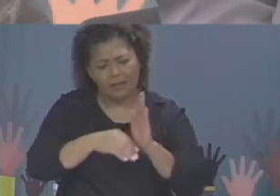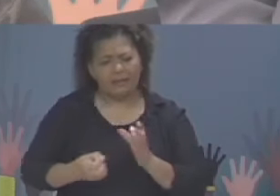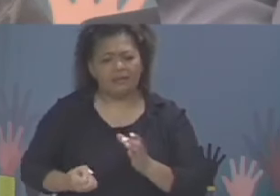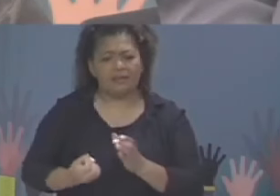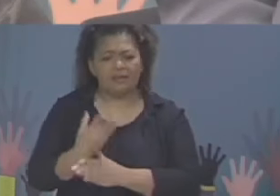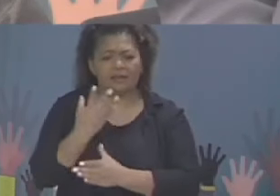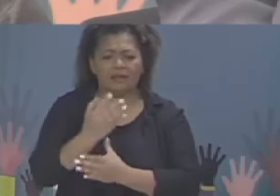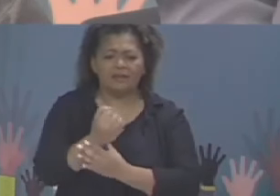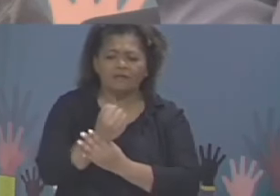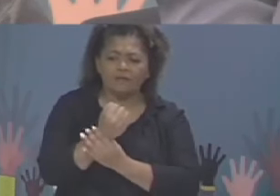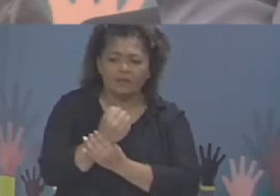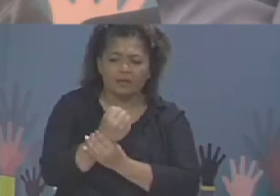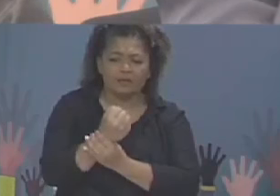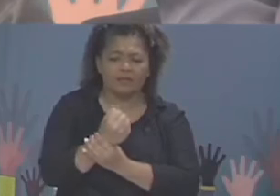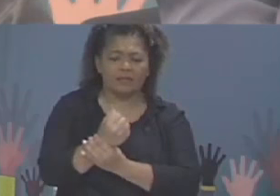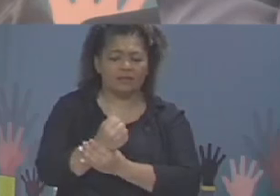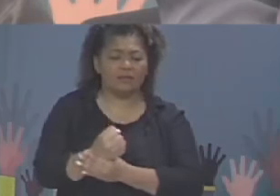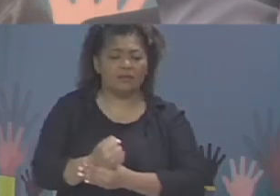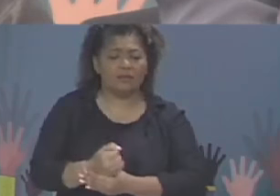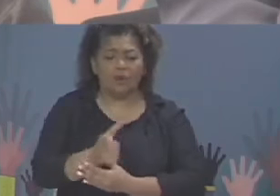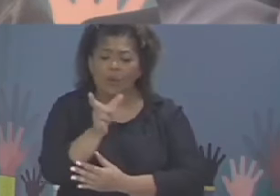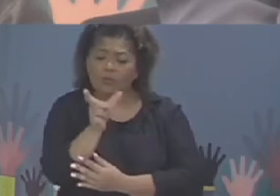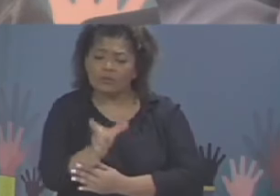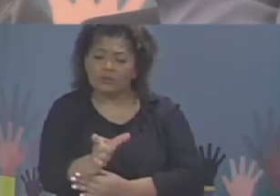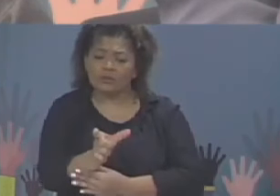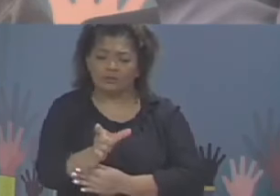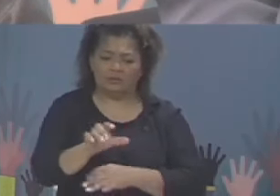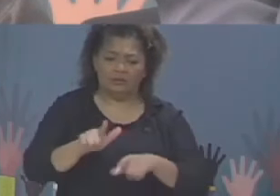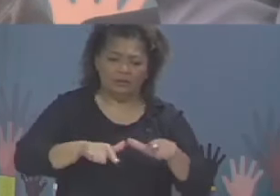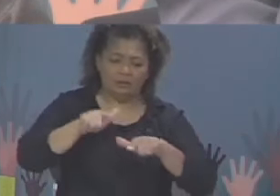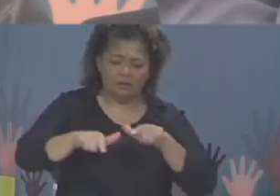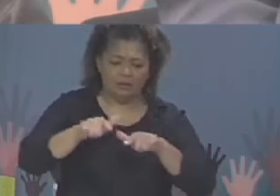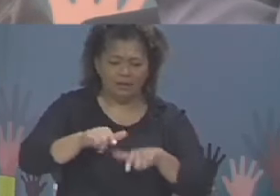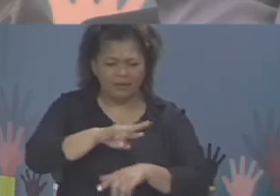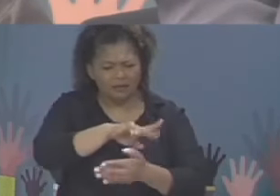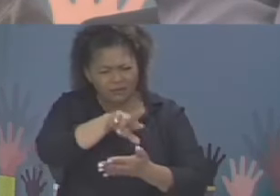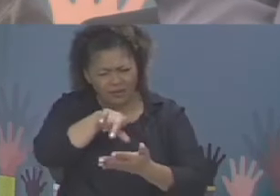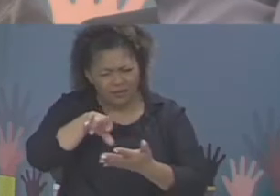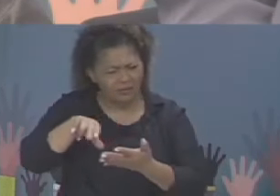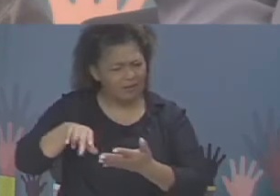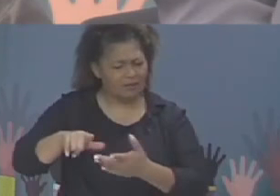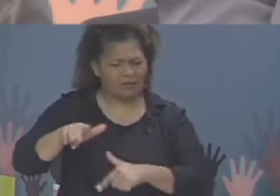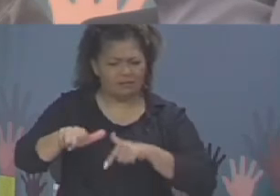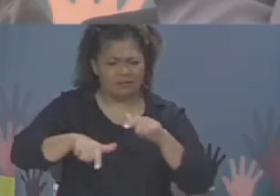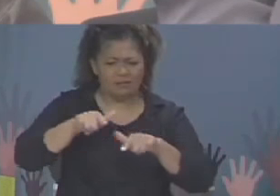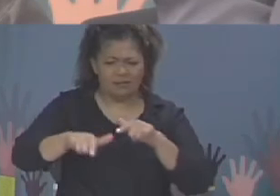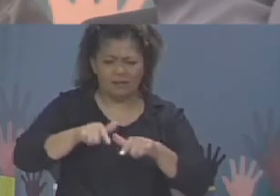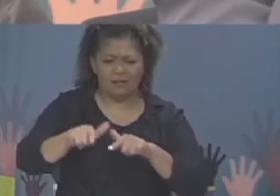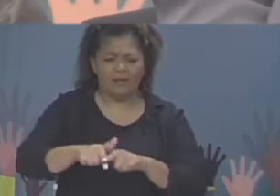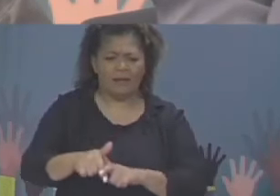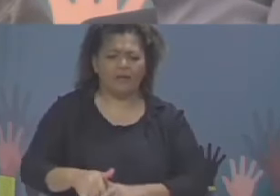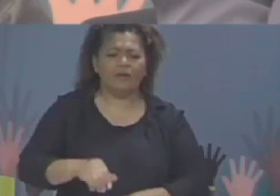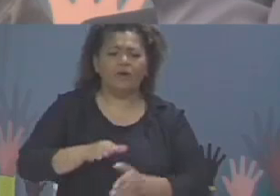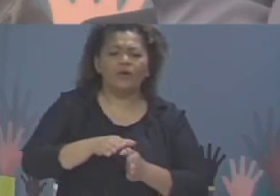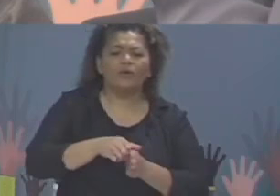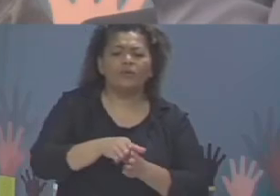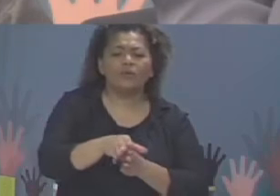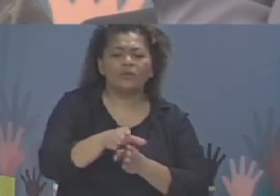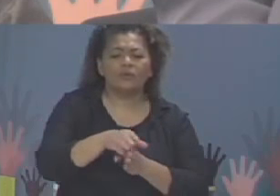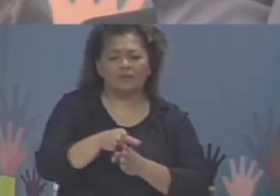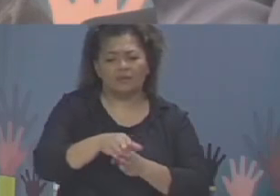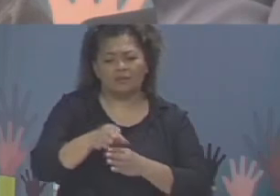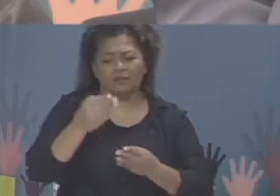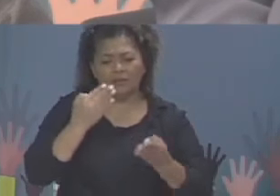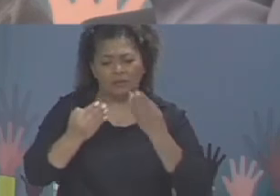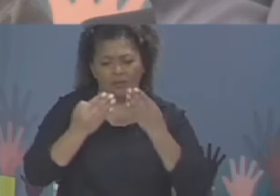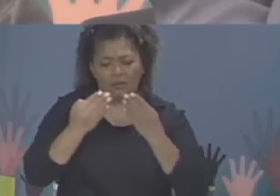manutenção e fortalecimento de comissões, porque nós montamos diversas comissões nessa gestão, na gestão atual do Conselho Federal de Psicologia, como a Comissão